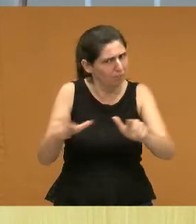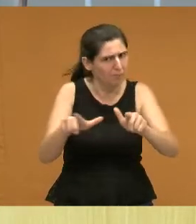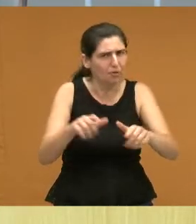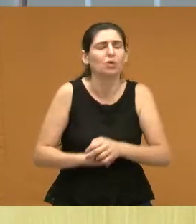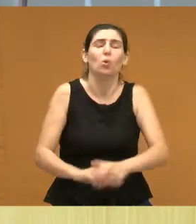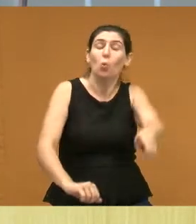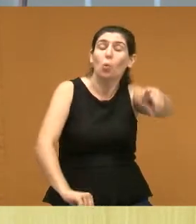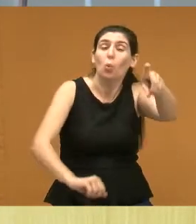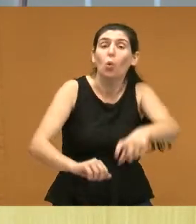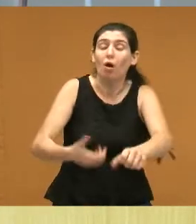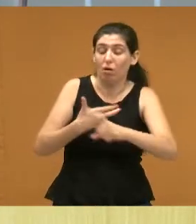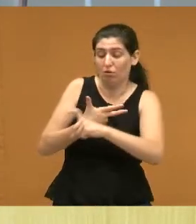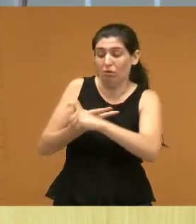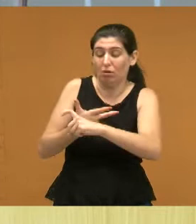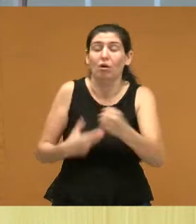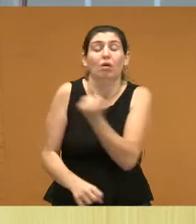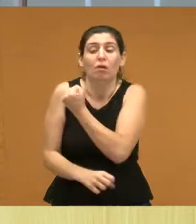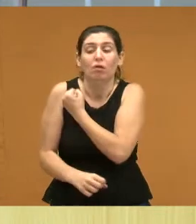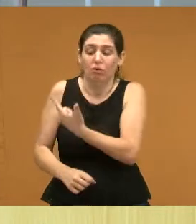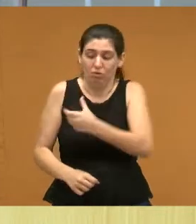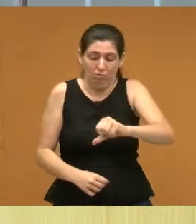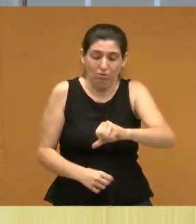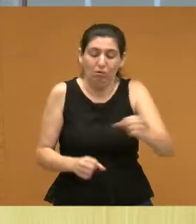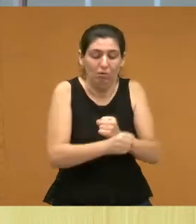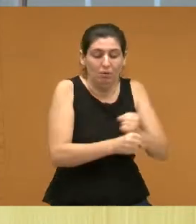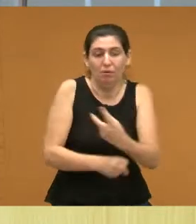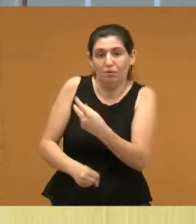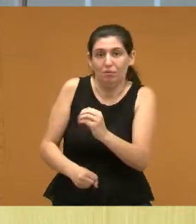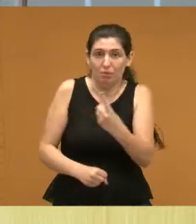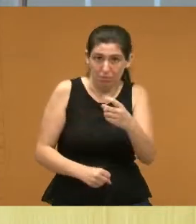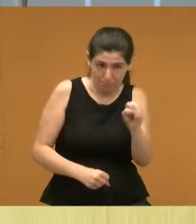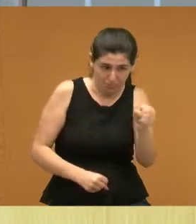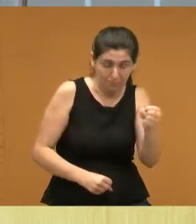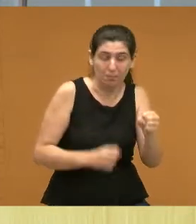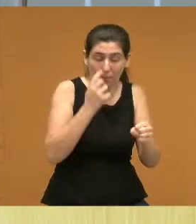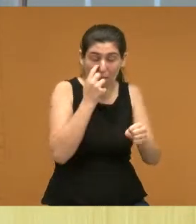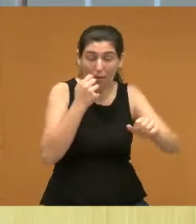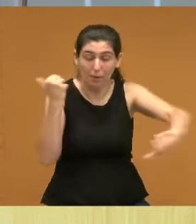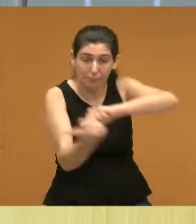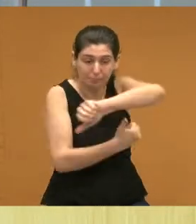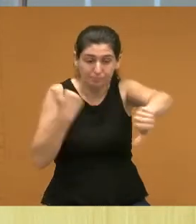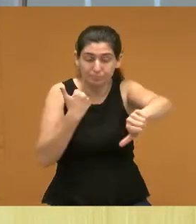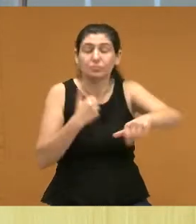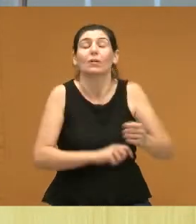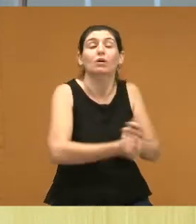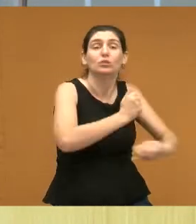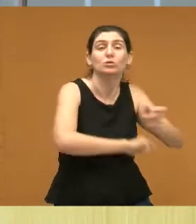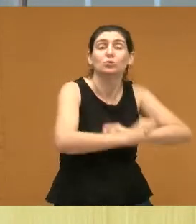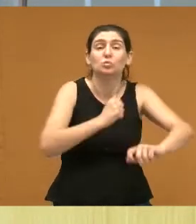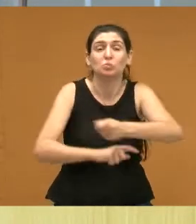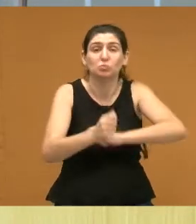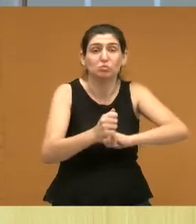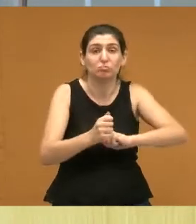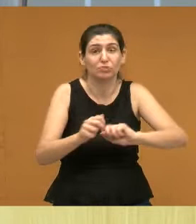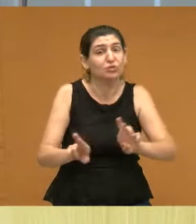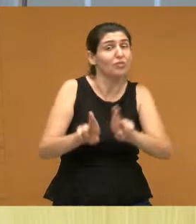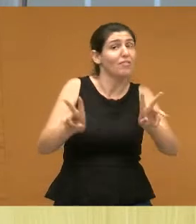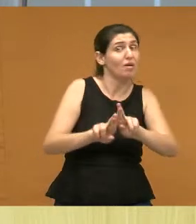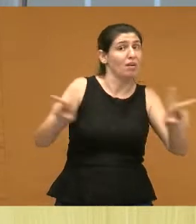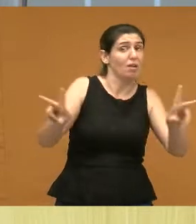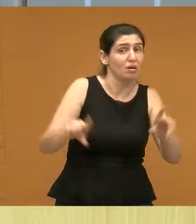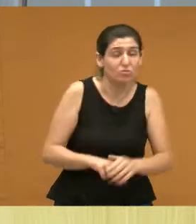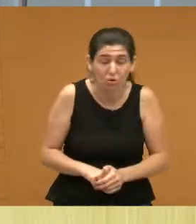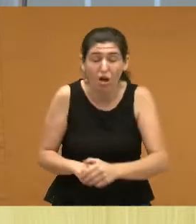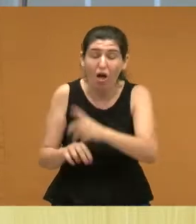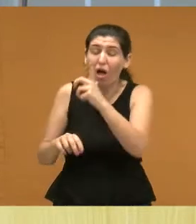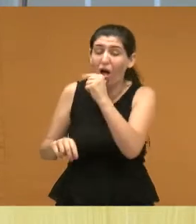de lei do Executivo, número 29/2018, altera a estrutura administrativa do Serviço Autônomo de